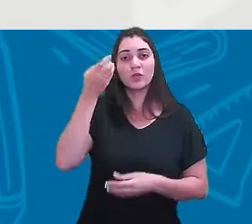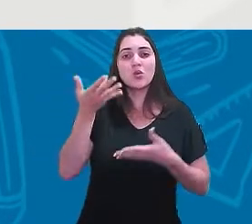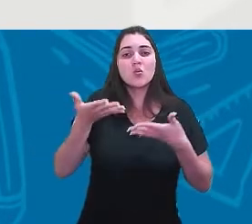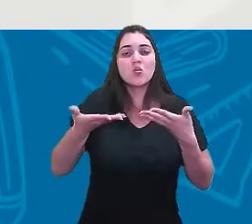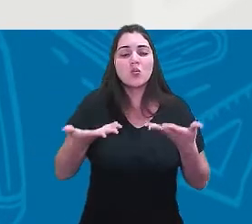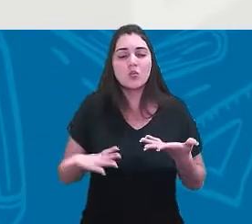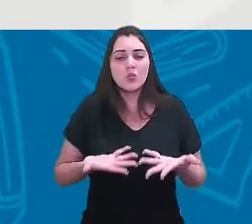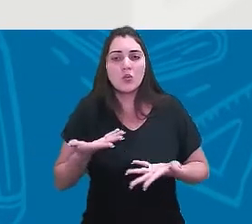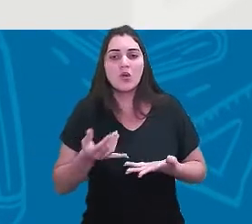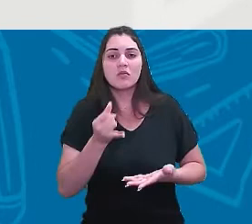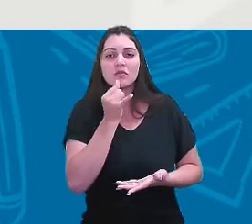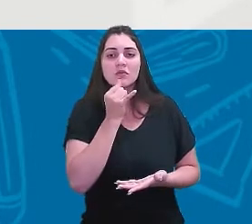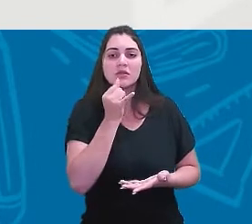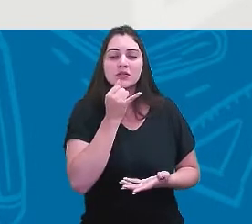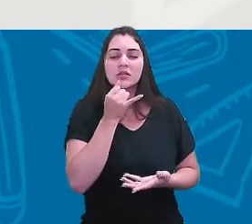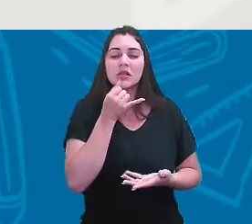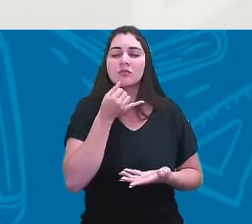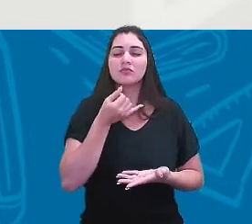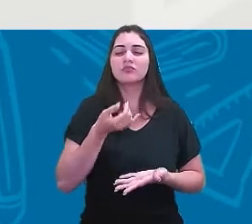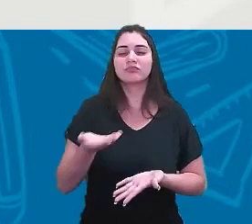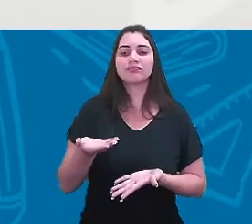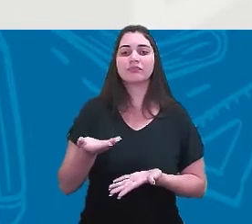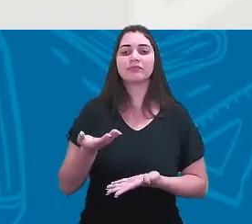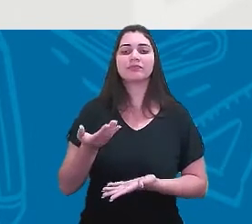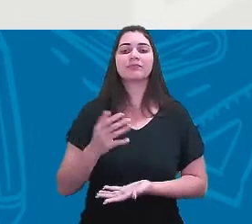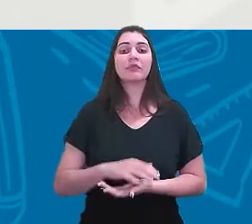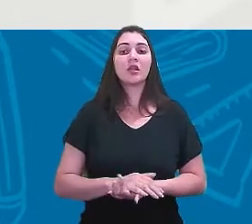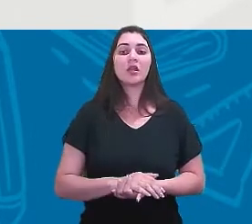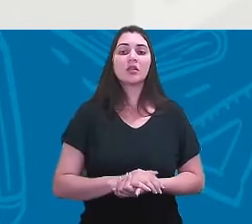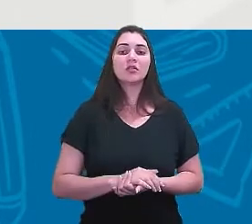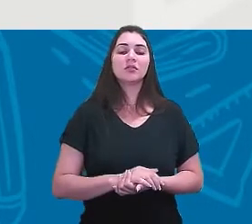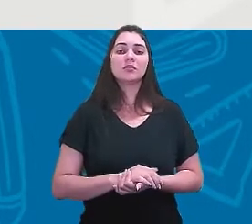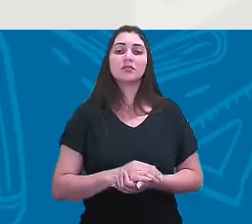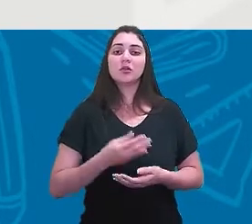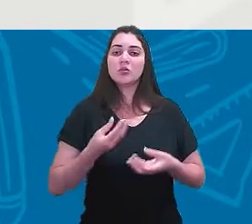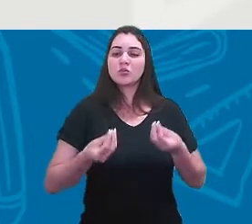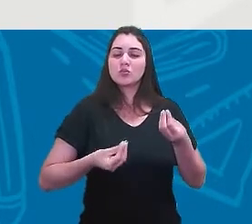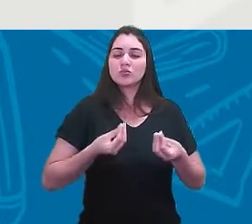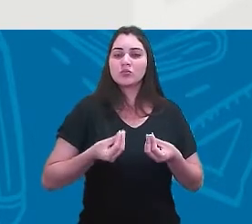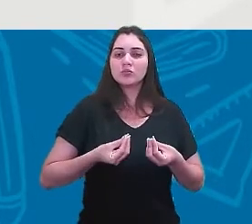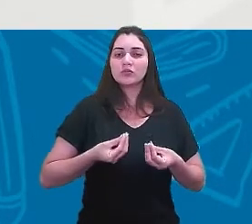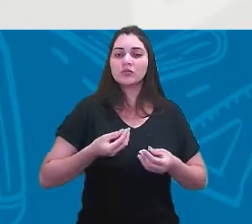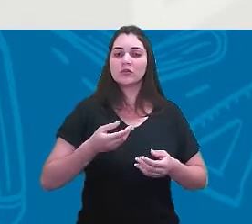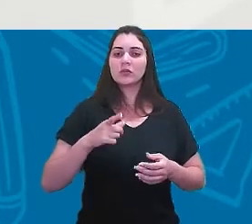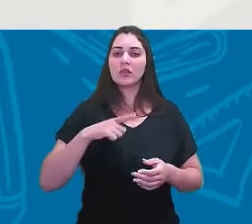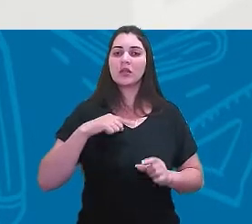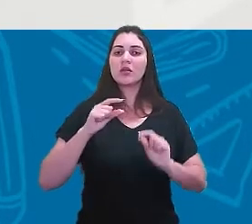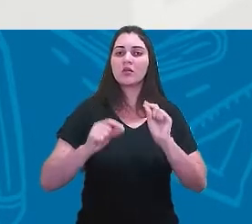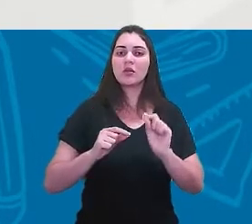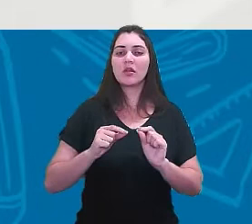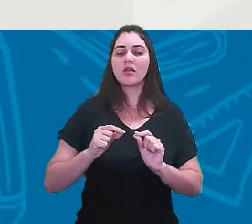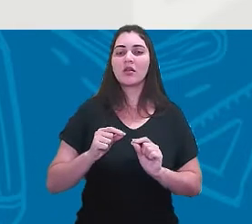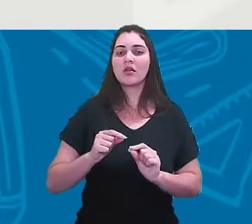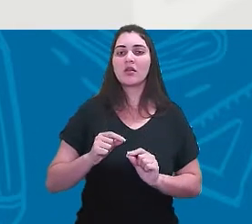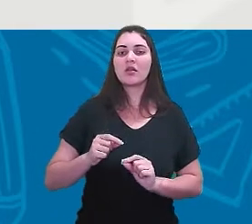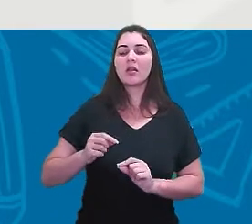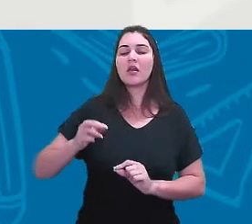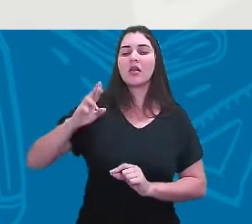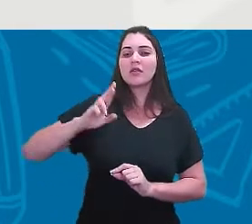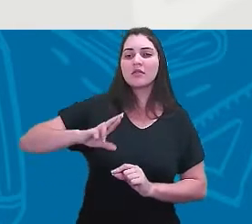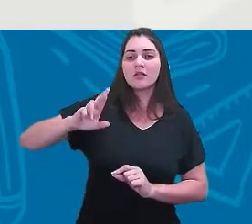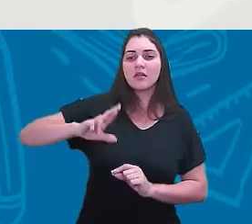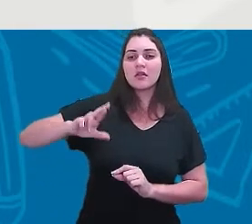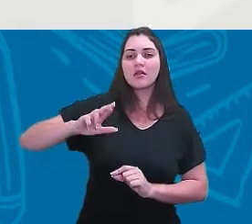medidas, exemplos de medidas de sustentabilidade? Quando a gente promove, por exemplo, a reciclagem de materiais, quando a